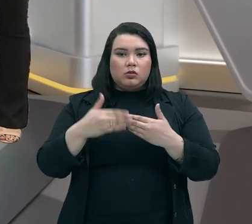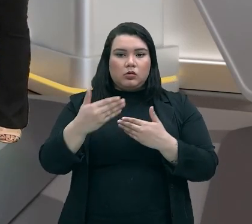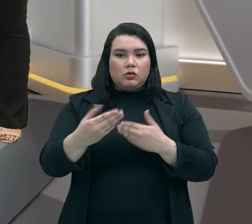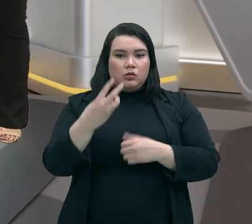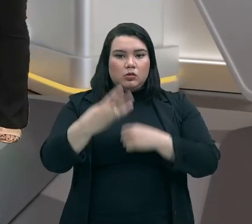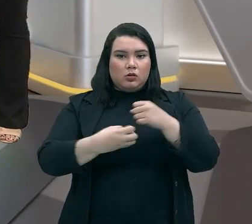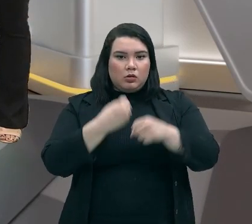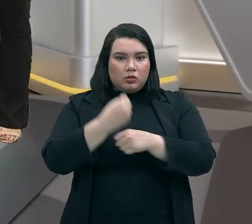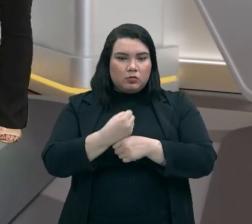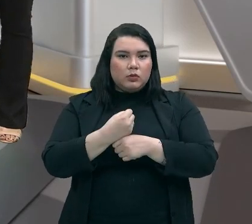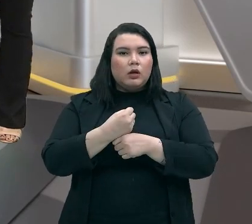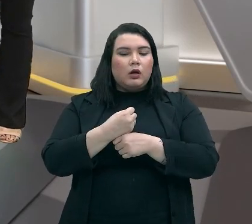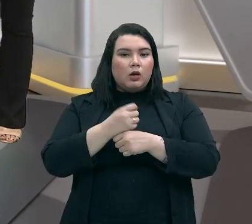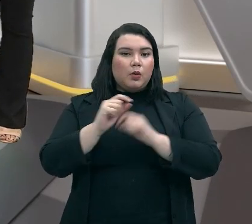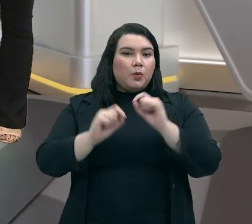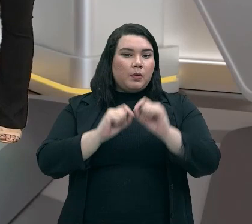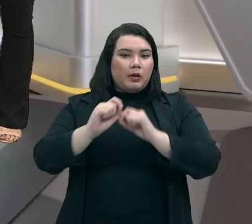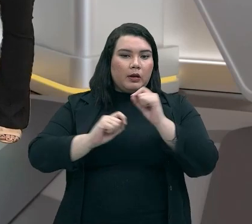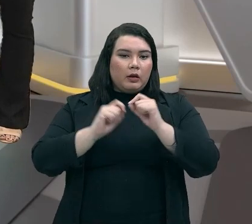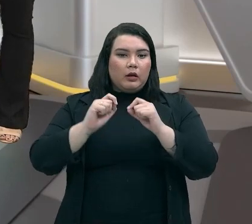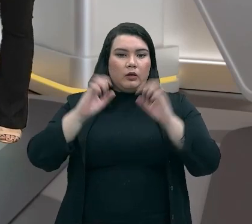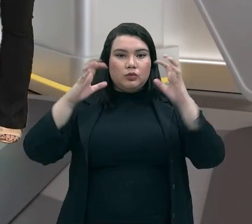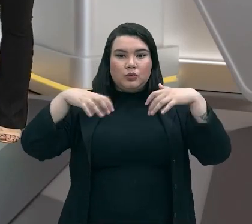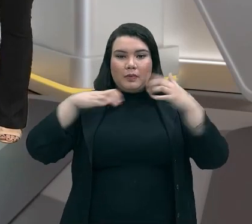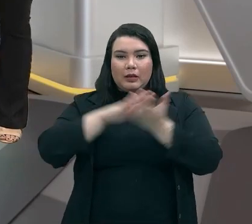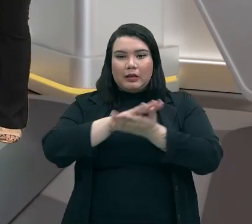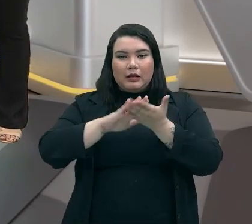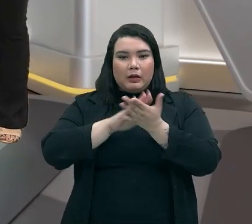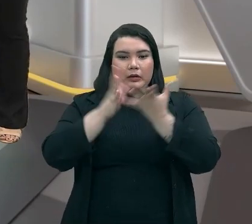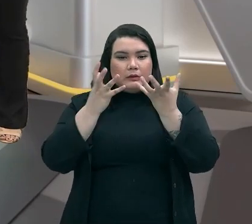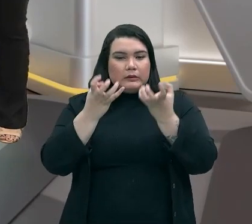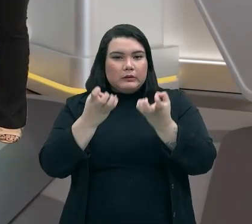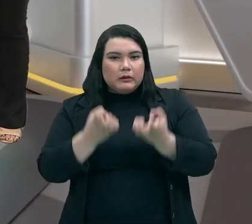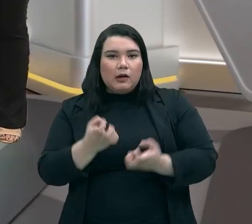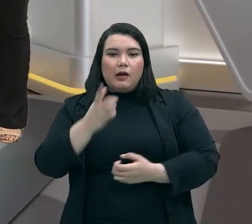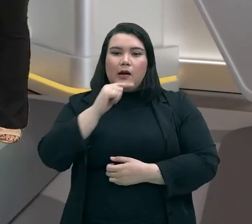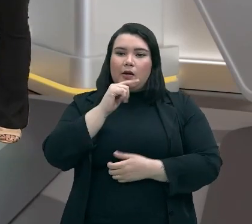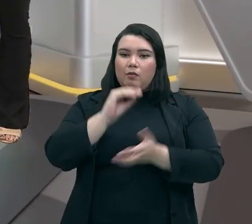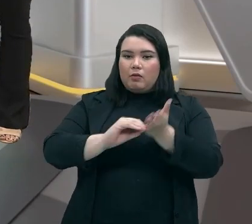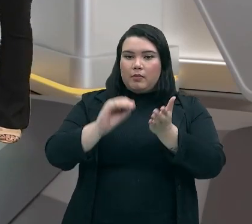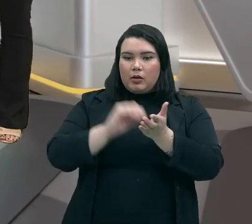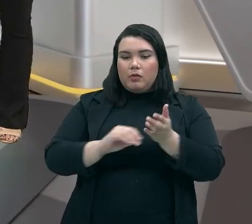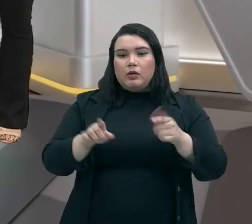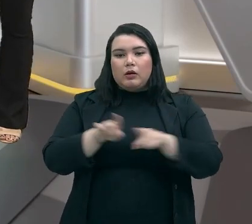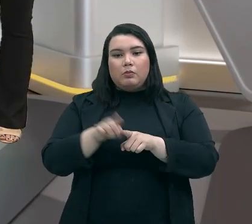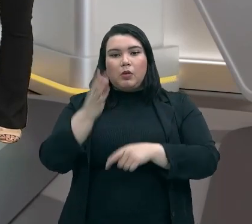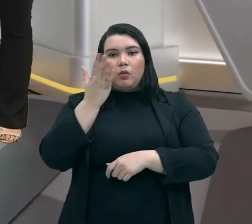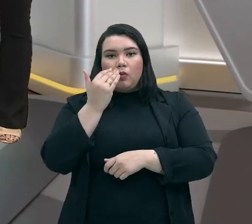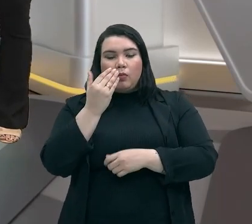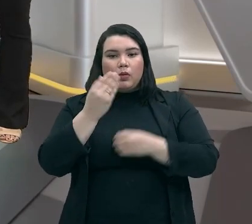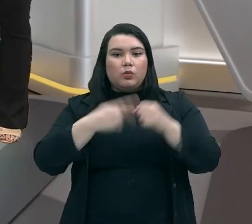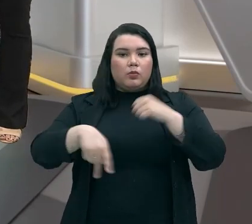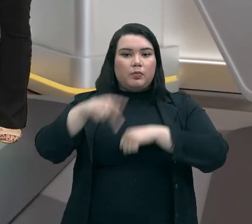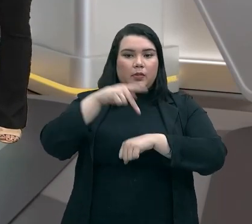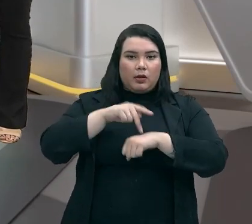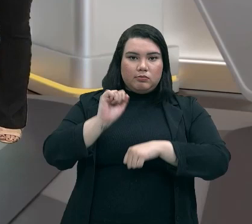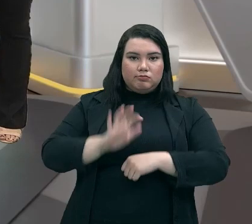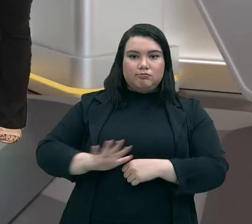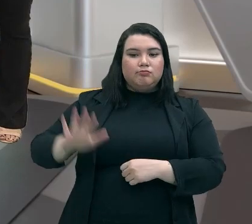de seca severa. Então, isso afeta, gera uma escassez de água e afeta a segurança alimentar do país